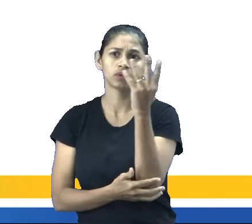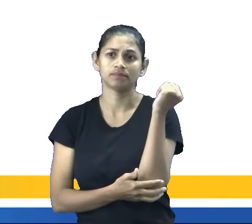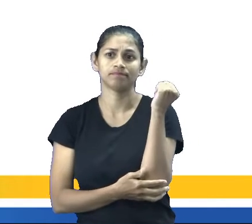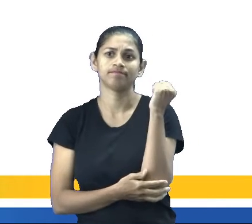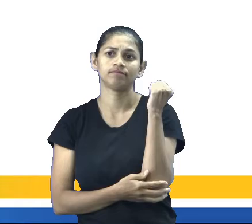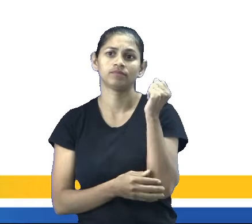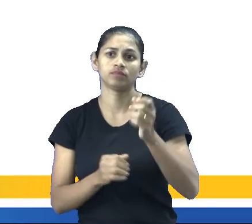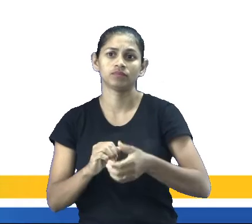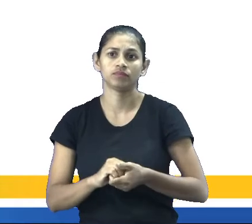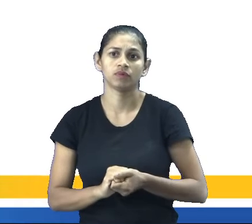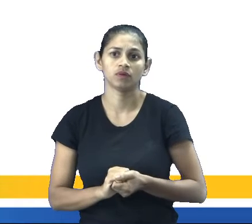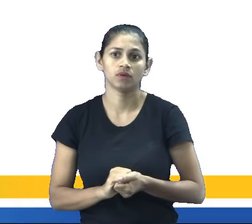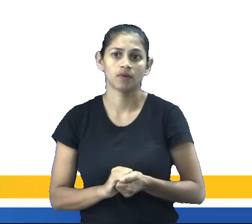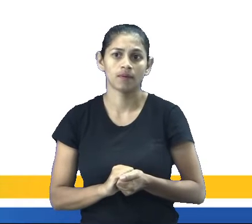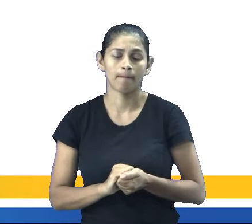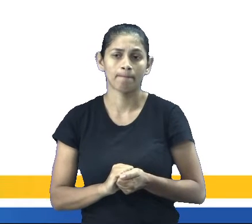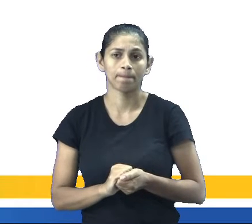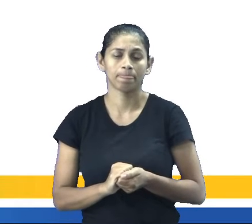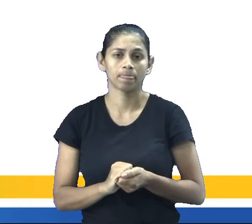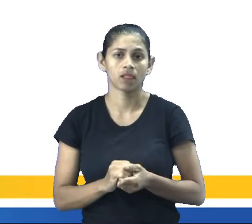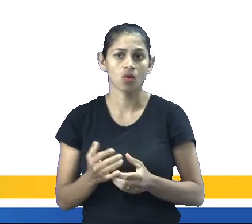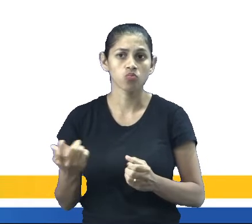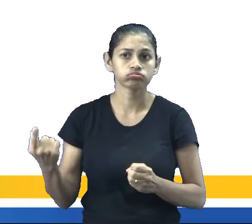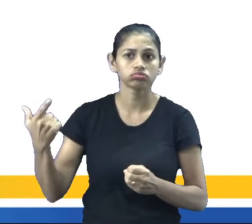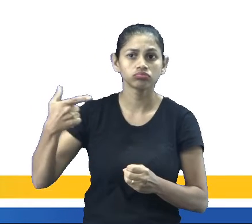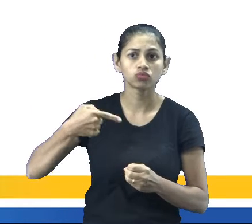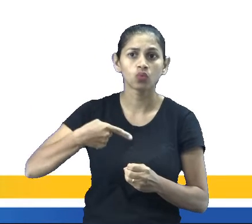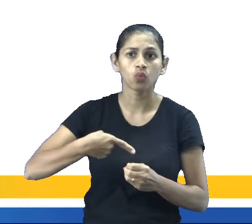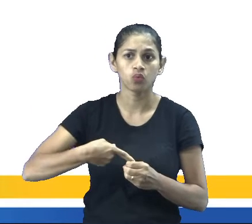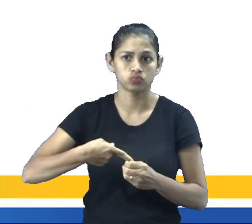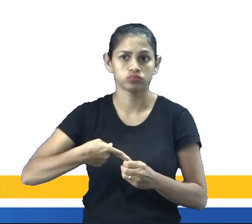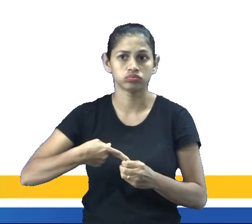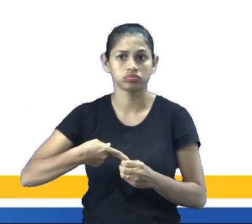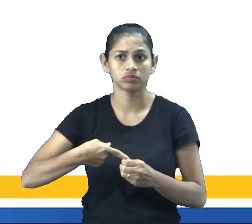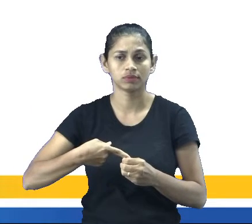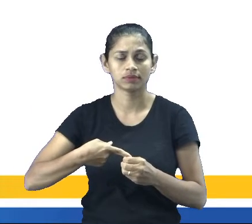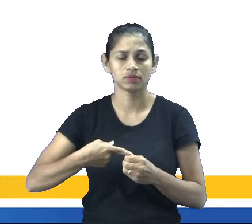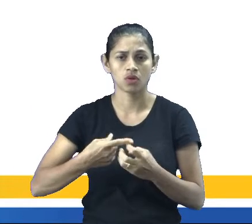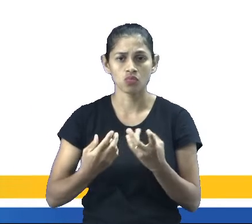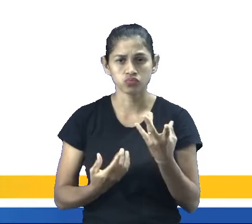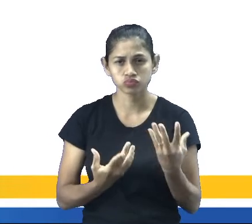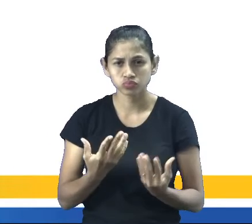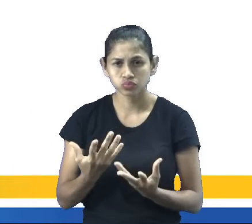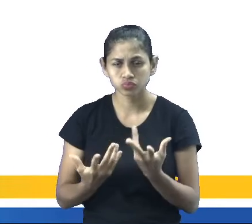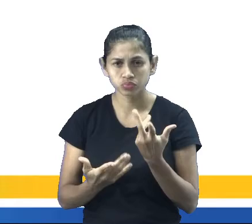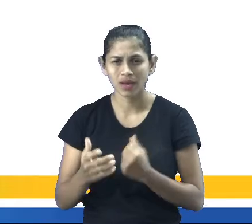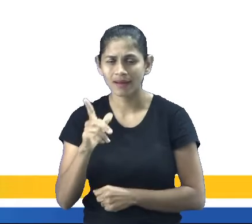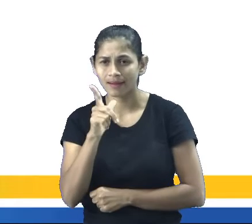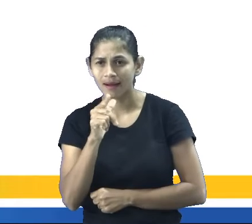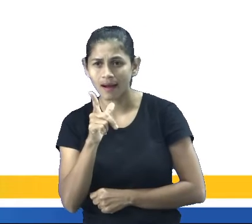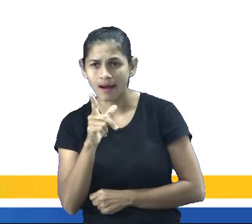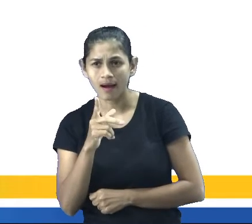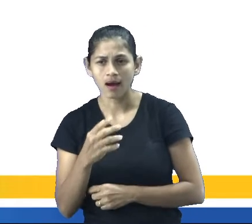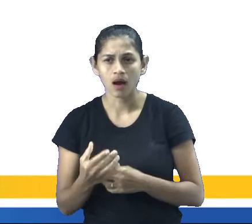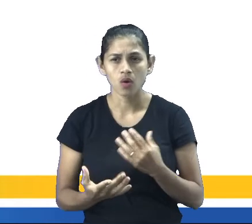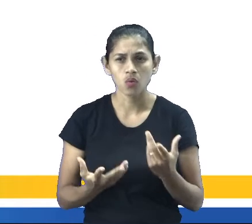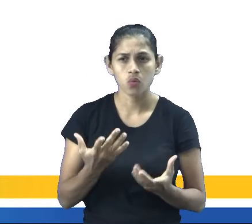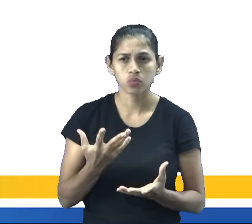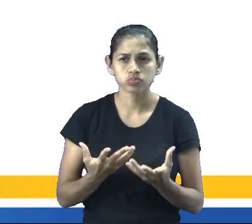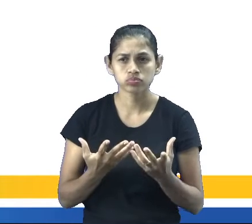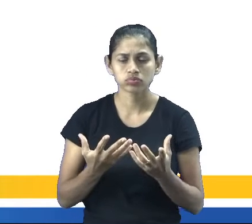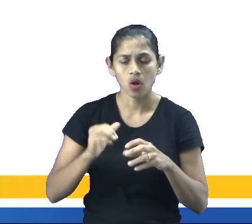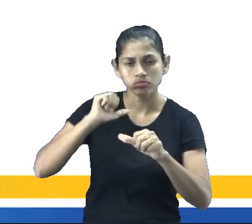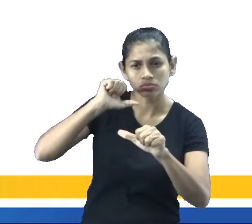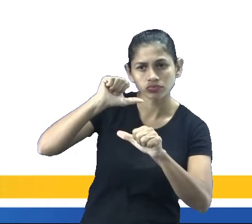mesmo esquema, a gente coloca aqui o combustível, ele esquenta a caldeira, né? A gente vai esquentar a água, vai liberar o vapor, que vai fazer